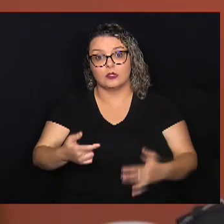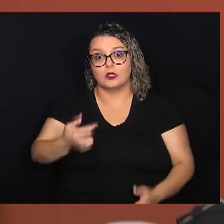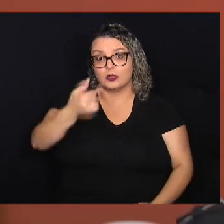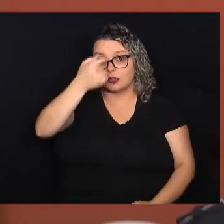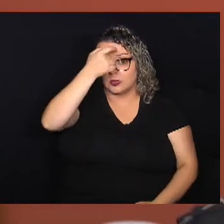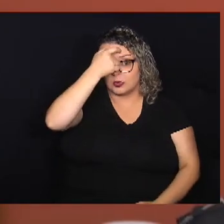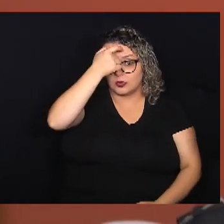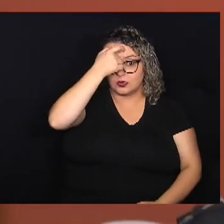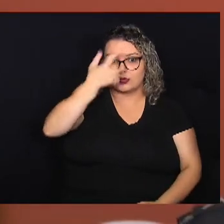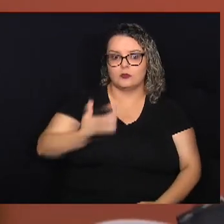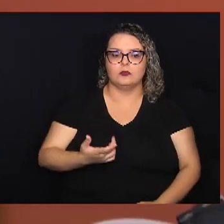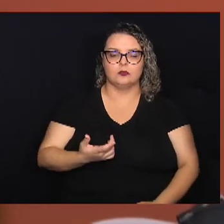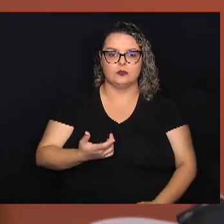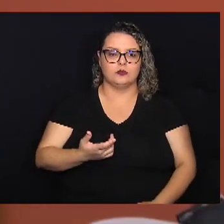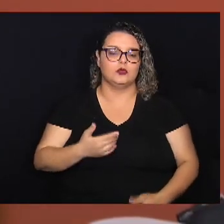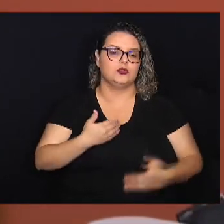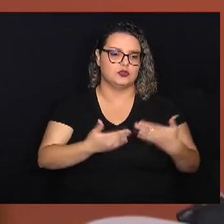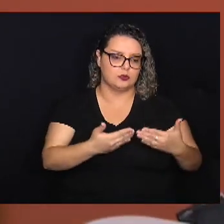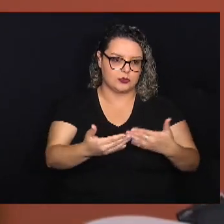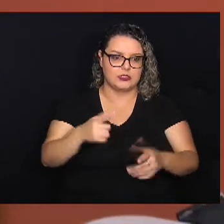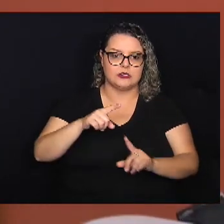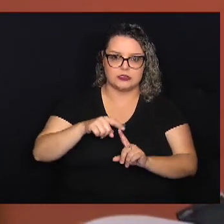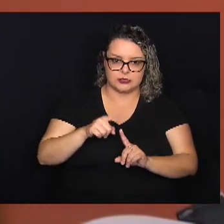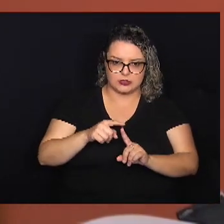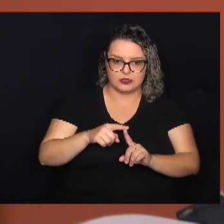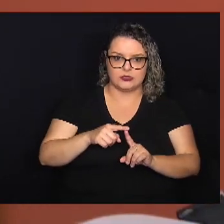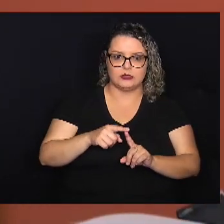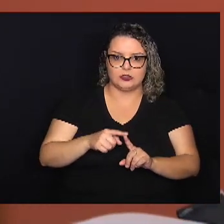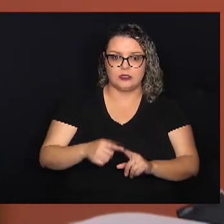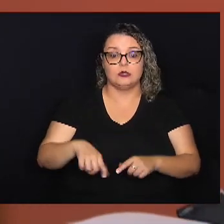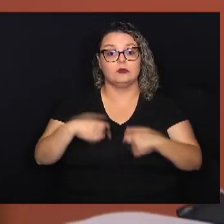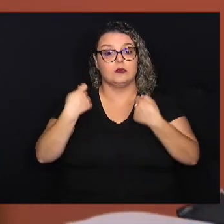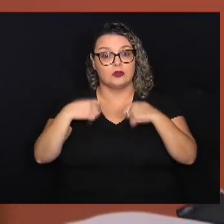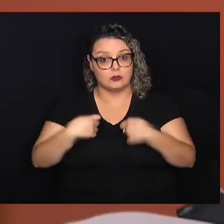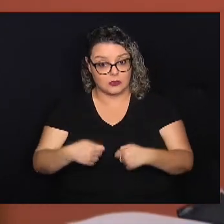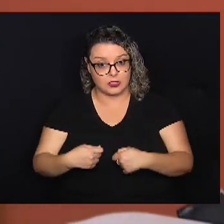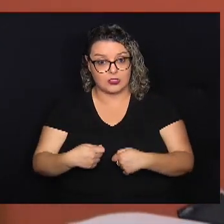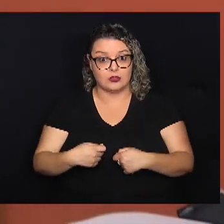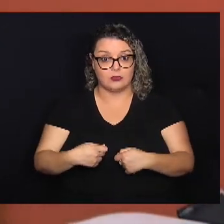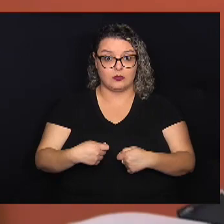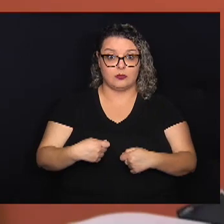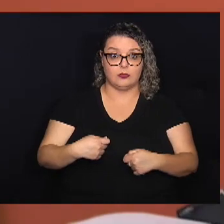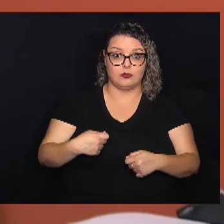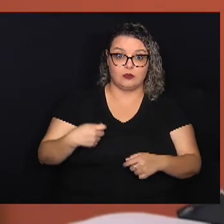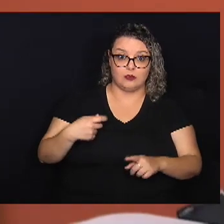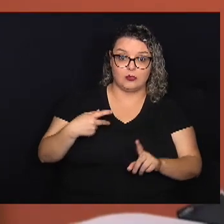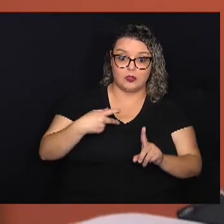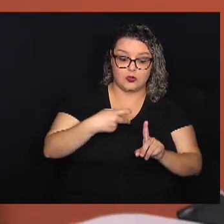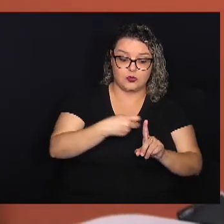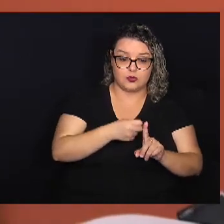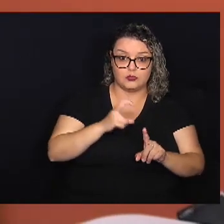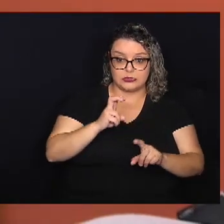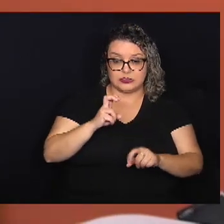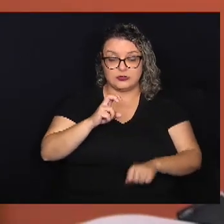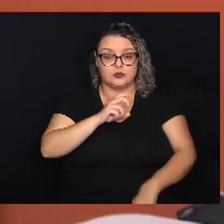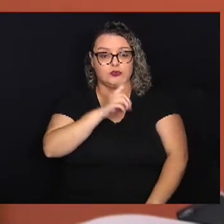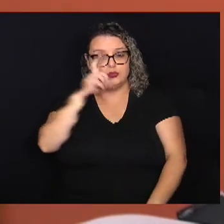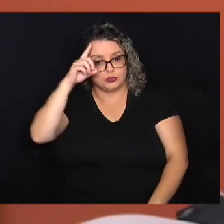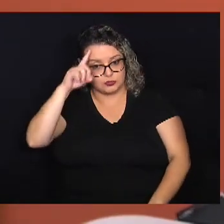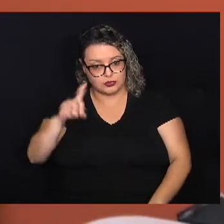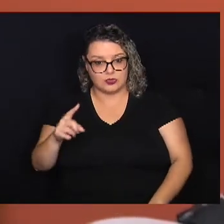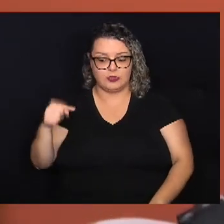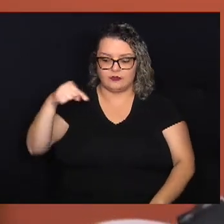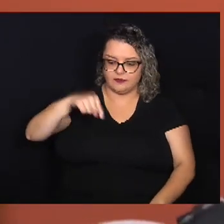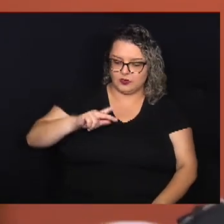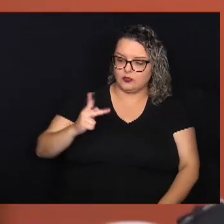conscientizado sobre esse procedimento, né, onde ele vai ser necessário ele tomar uma injeção por 5 dias, aí ele vir no hemocentro,